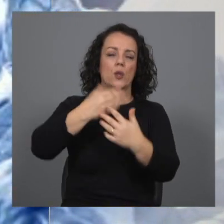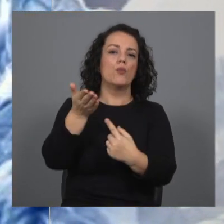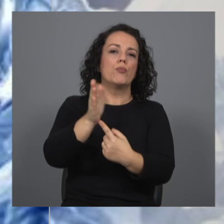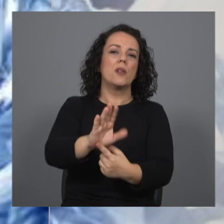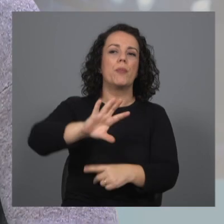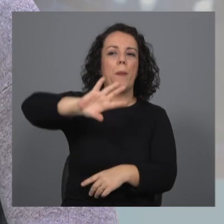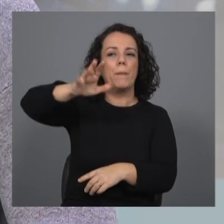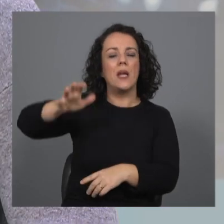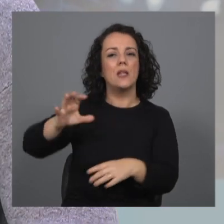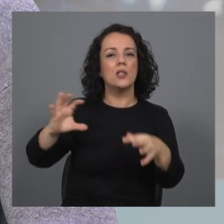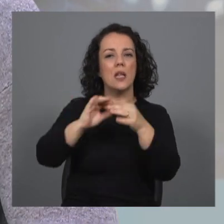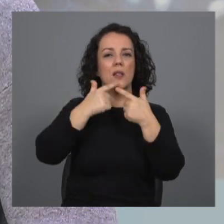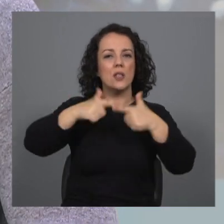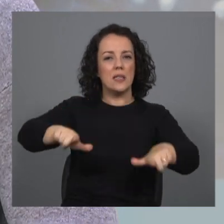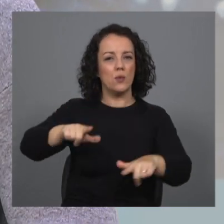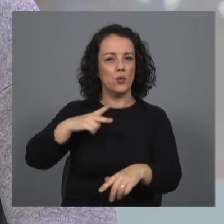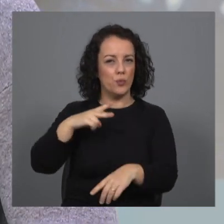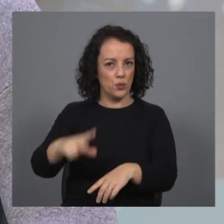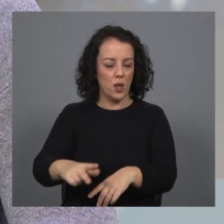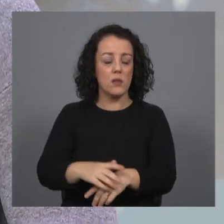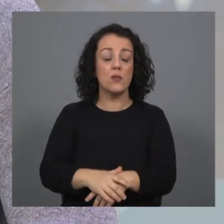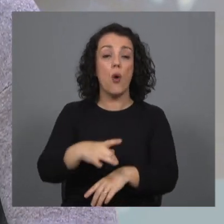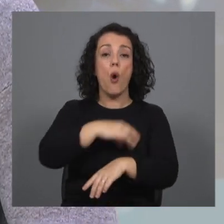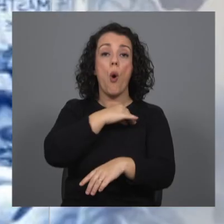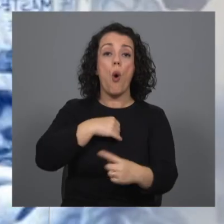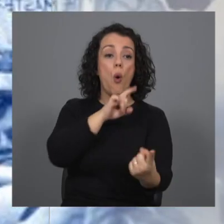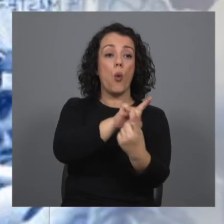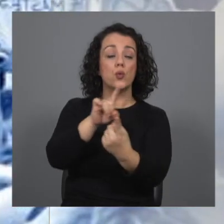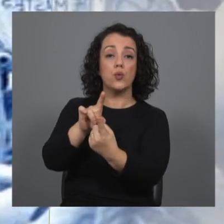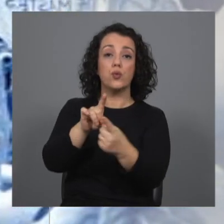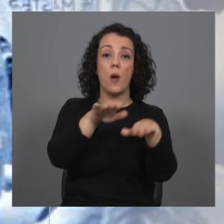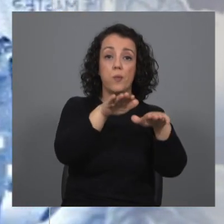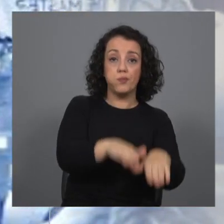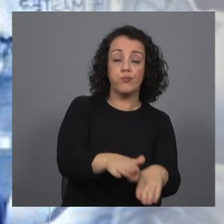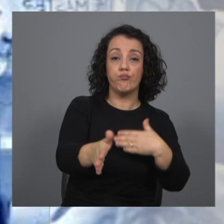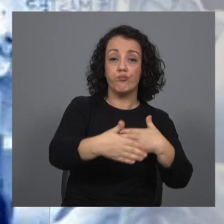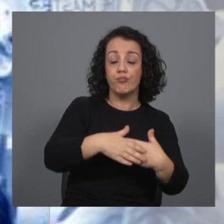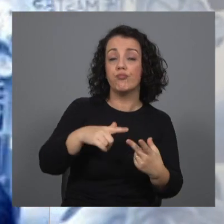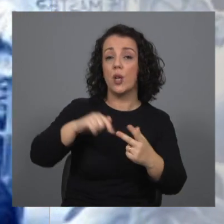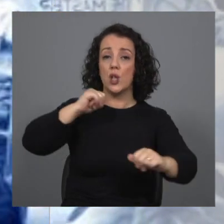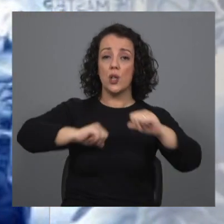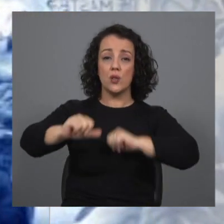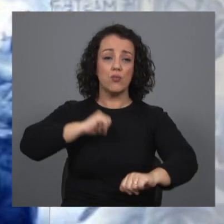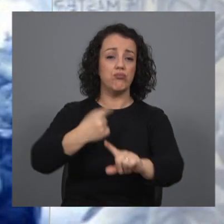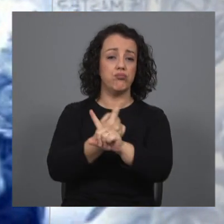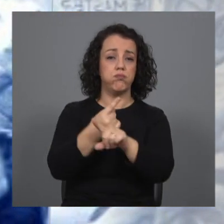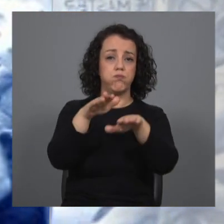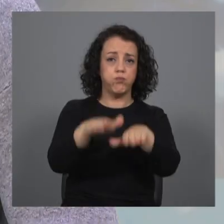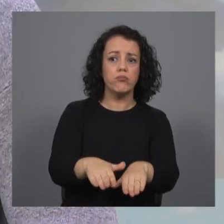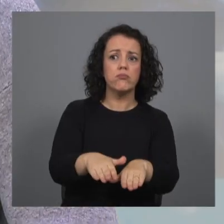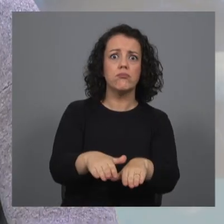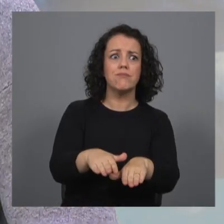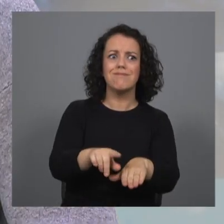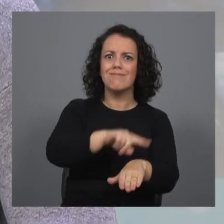portuguesa. As consultas estão encerradas, muitas cirurgias também. Como é que estão essas famílias ou essas pessoas? Pois,